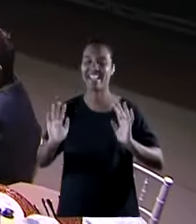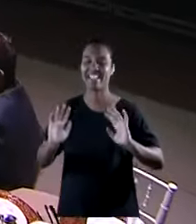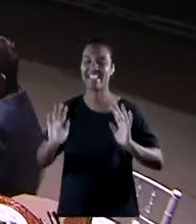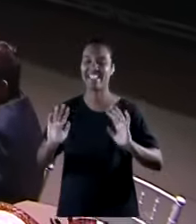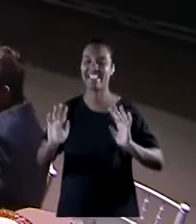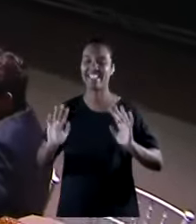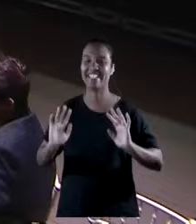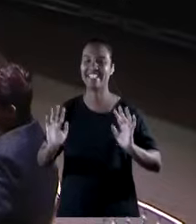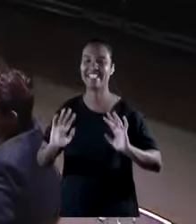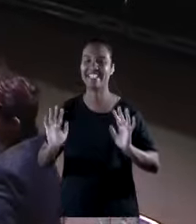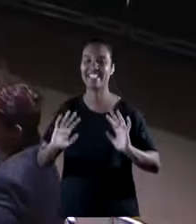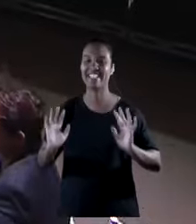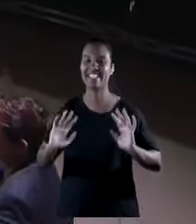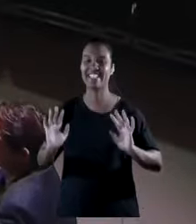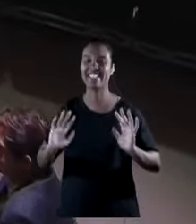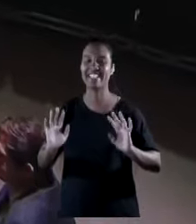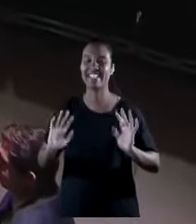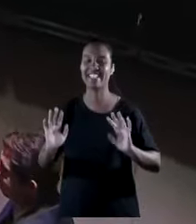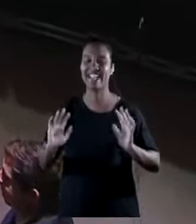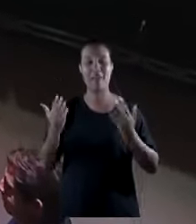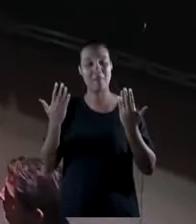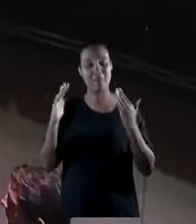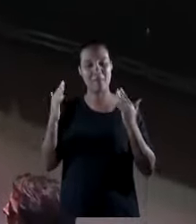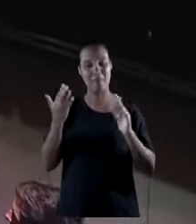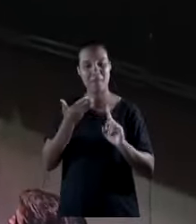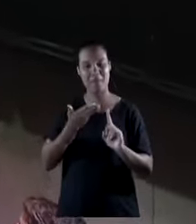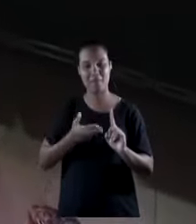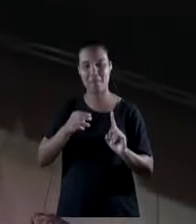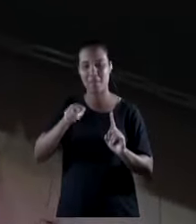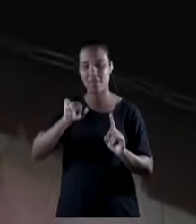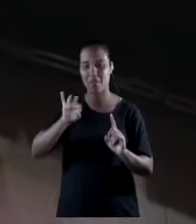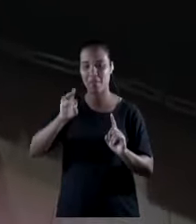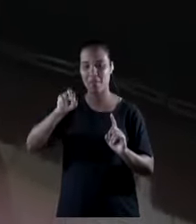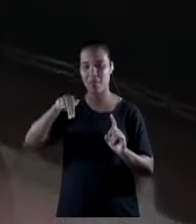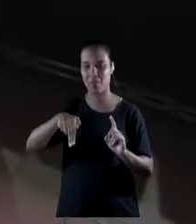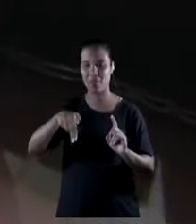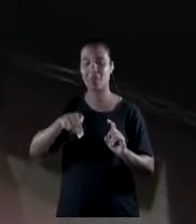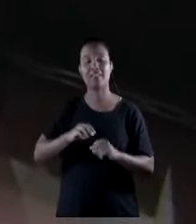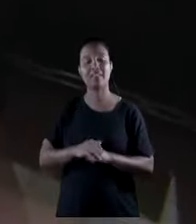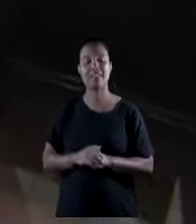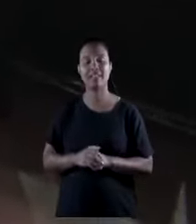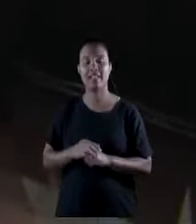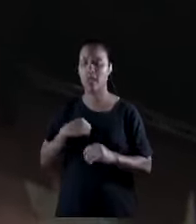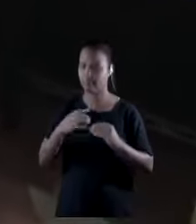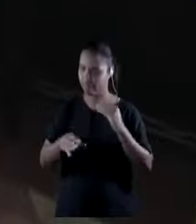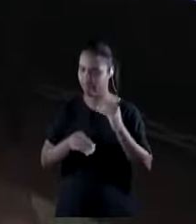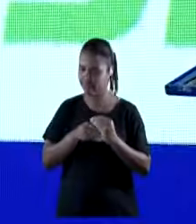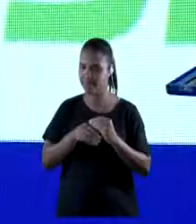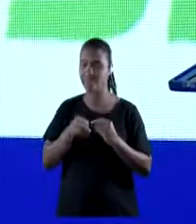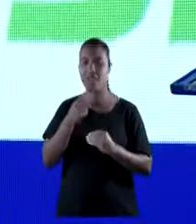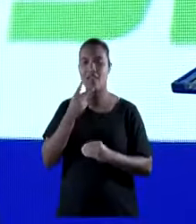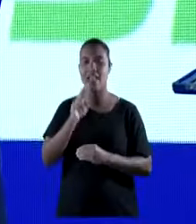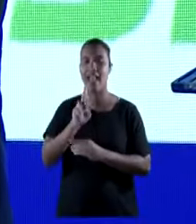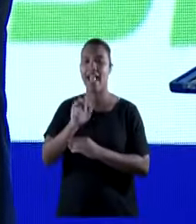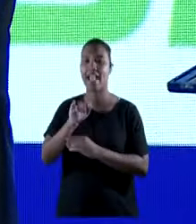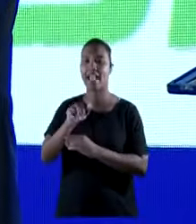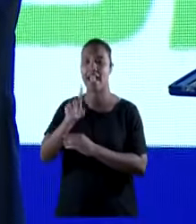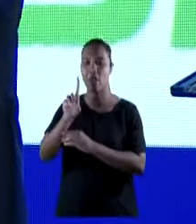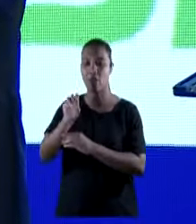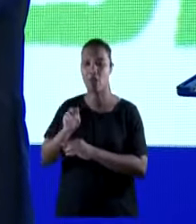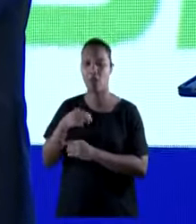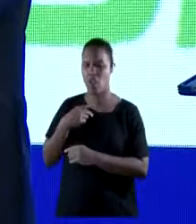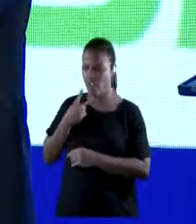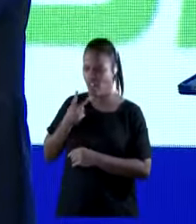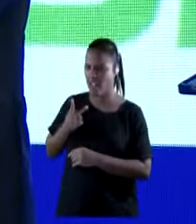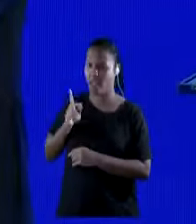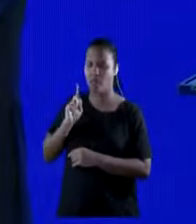Milton, palmas para Milton Neves. Que privilégio. Não, eu quero completar em relação ao Reinaldo. Não estou falando